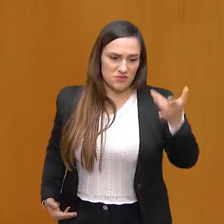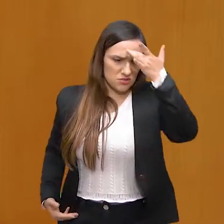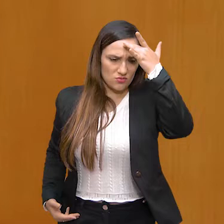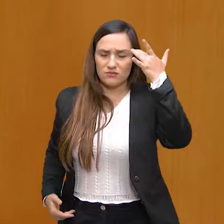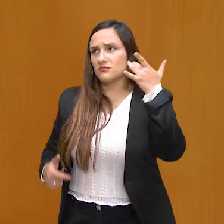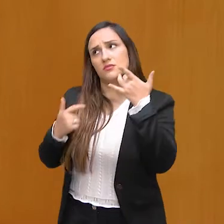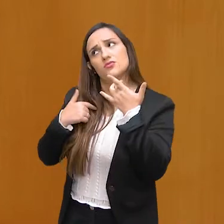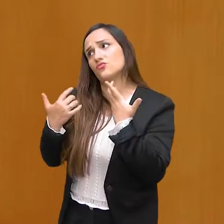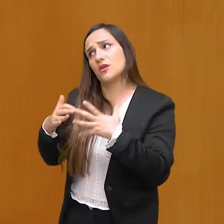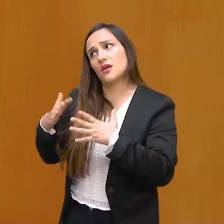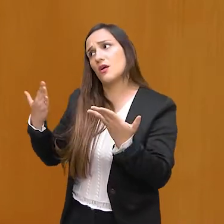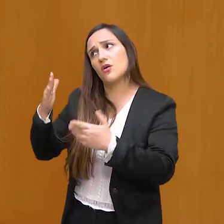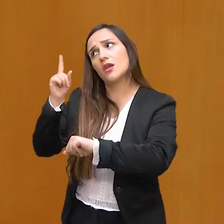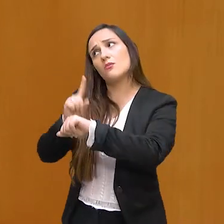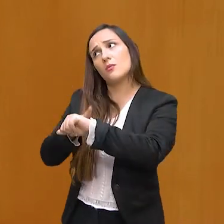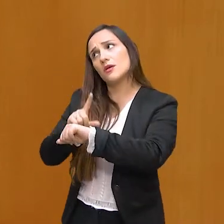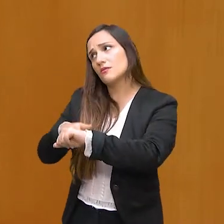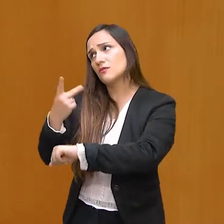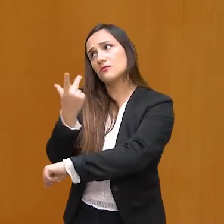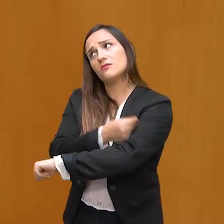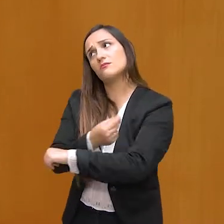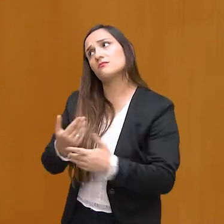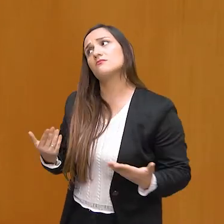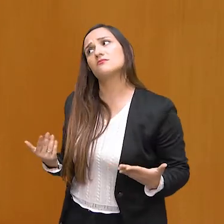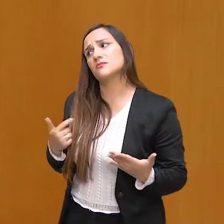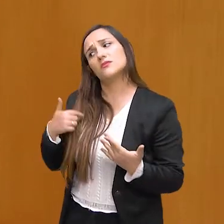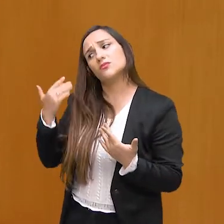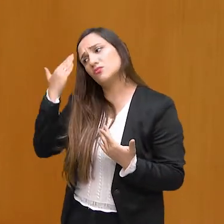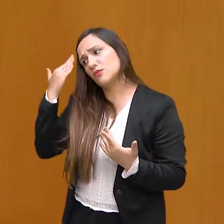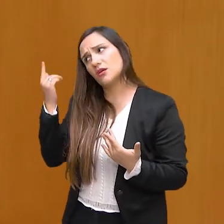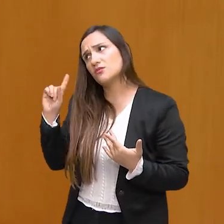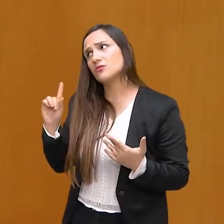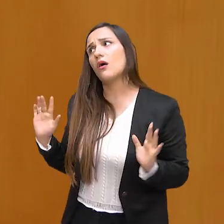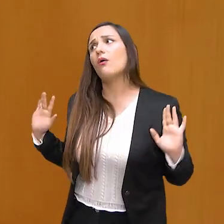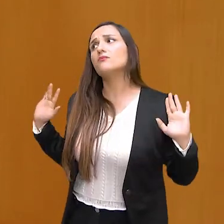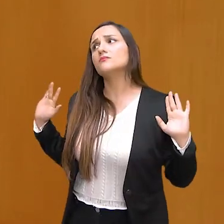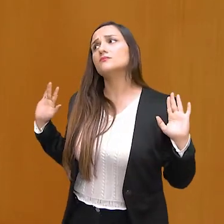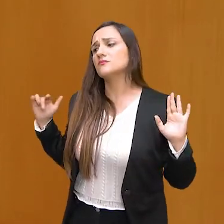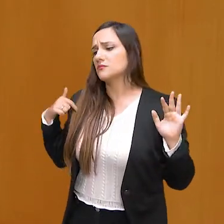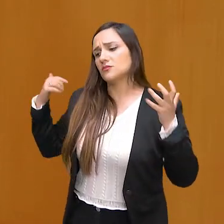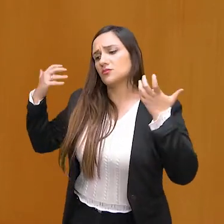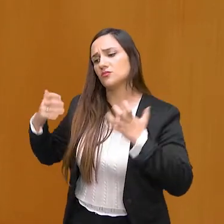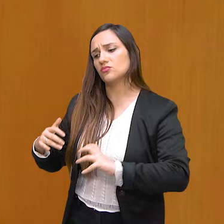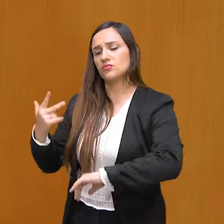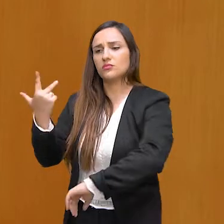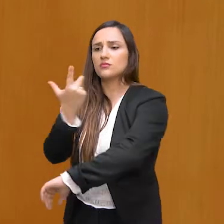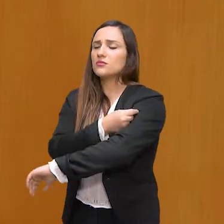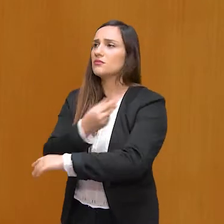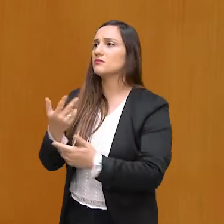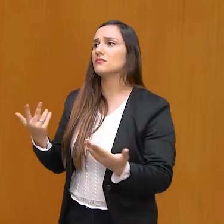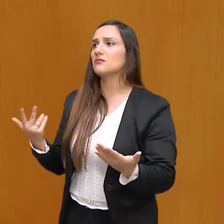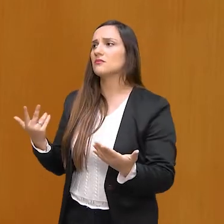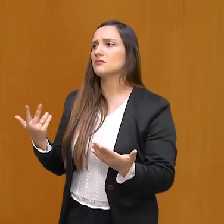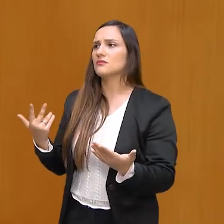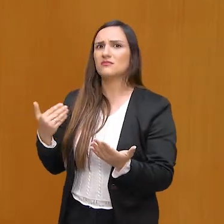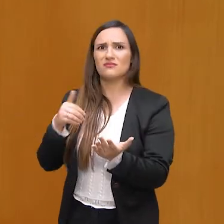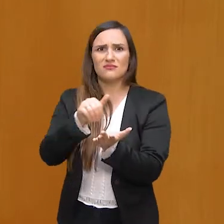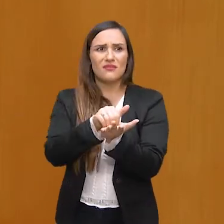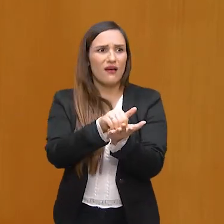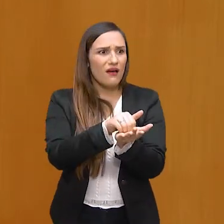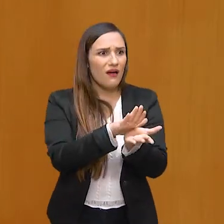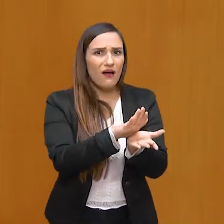momento entendiam que vacinar-se era a proteção de todos, a exigência da vacina e a demissão por justa